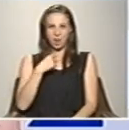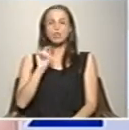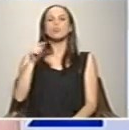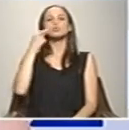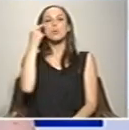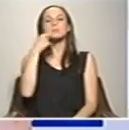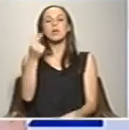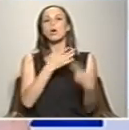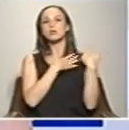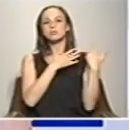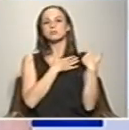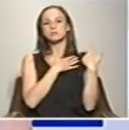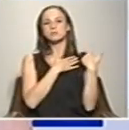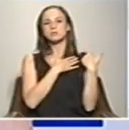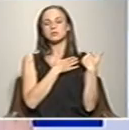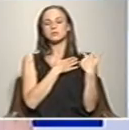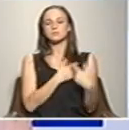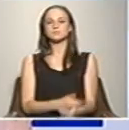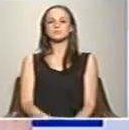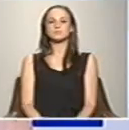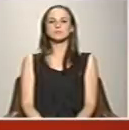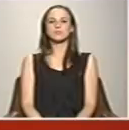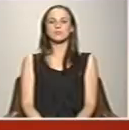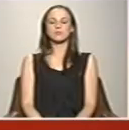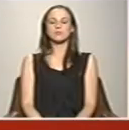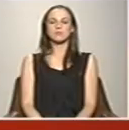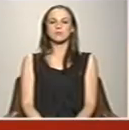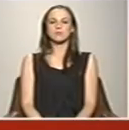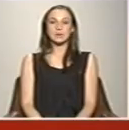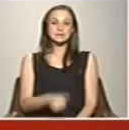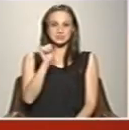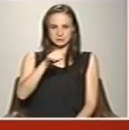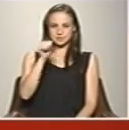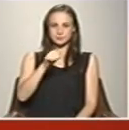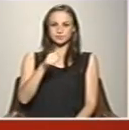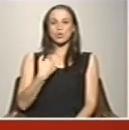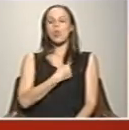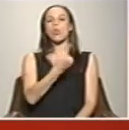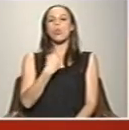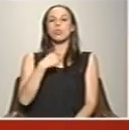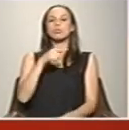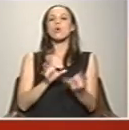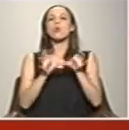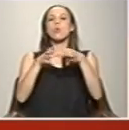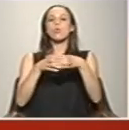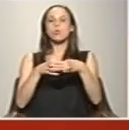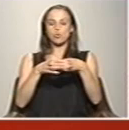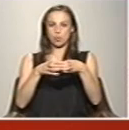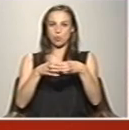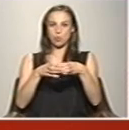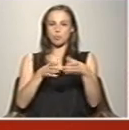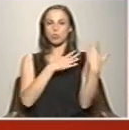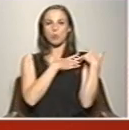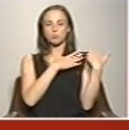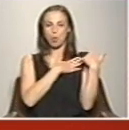assim... Exatamente. Funciona um bocado assim, ou seja... Aparecem para os ajudar. Exatamente. Nós temos um grupo de mentores já selecionado, os